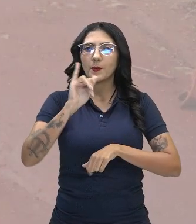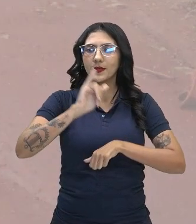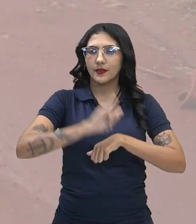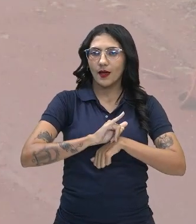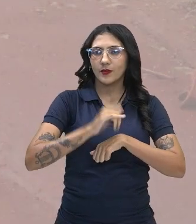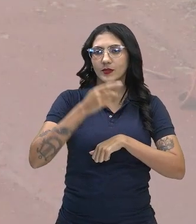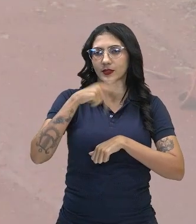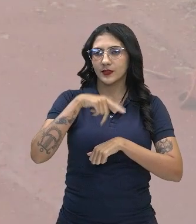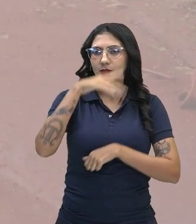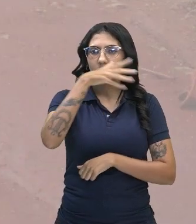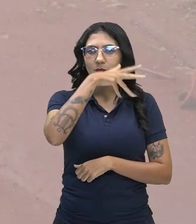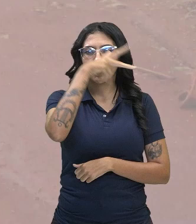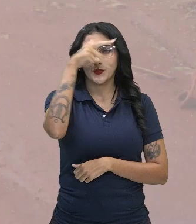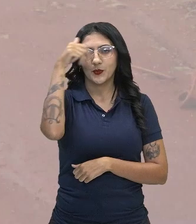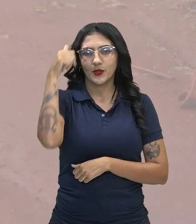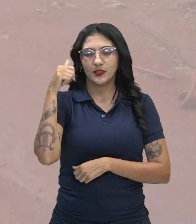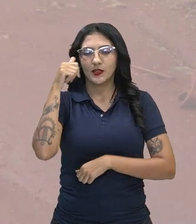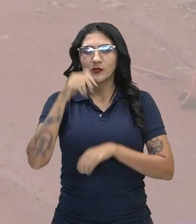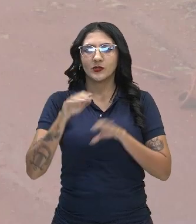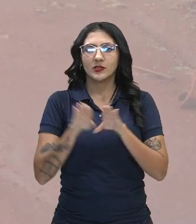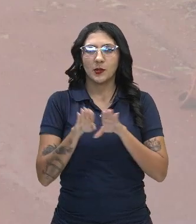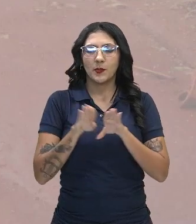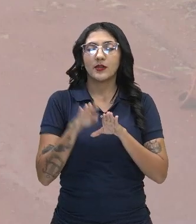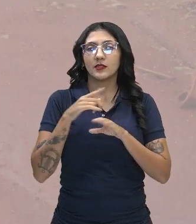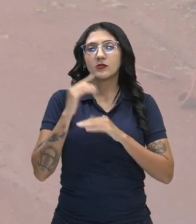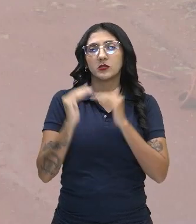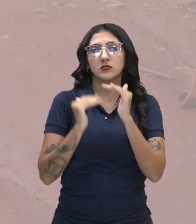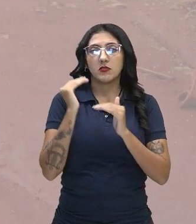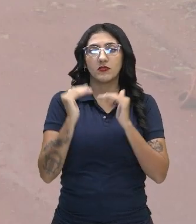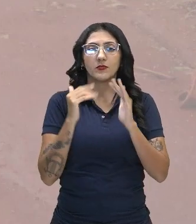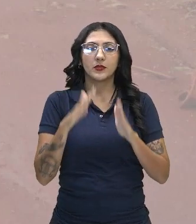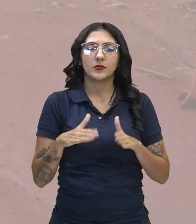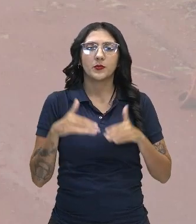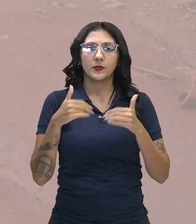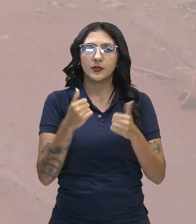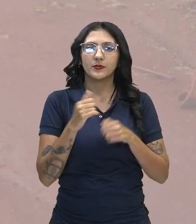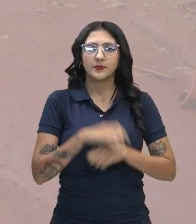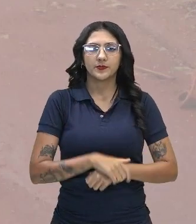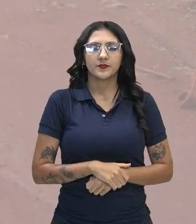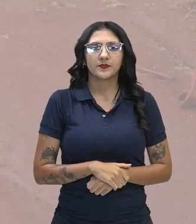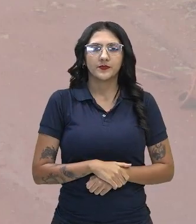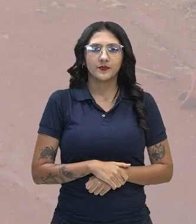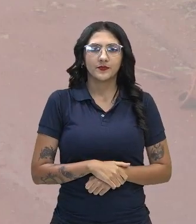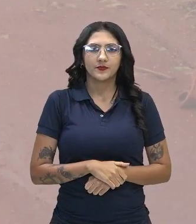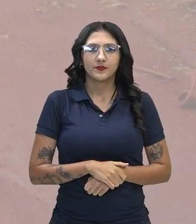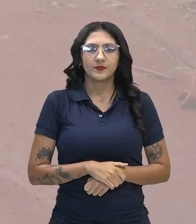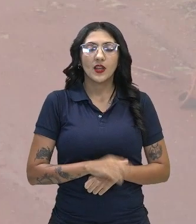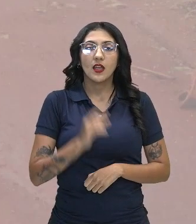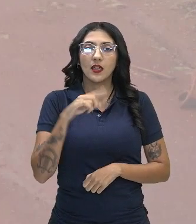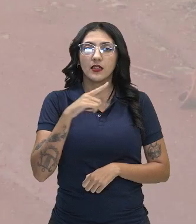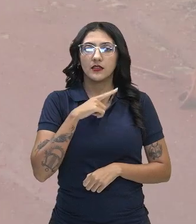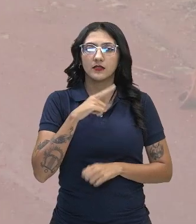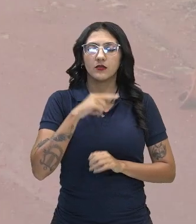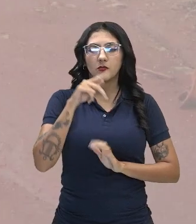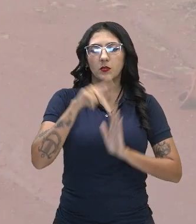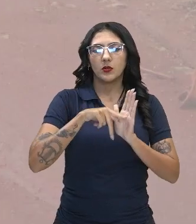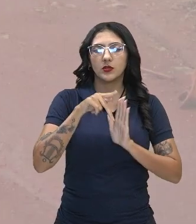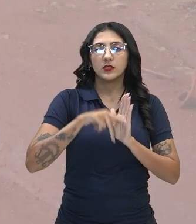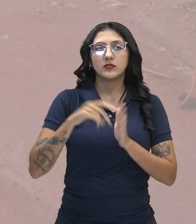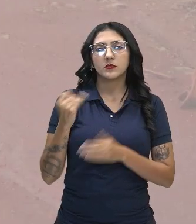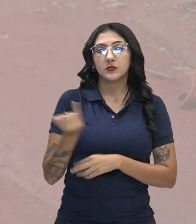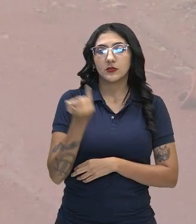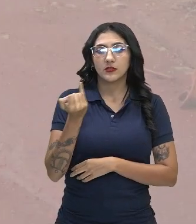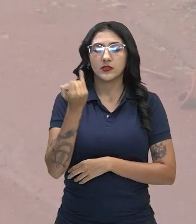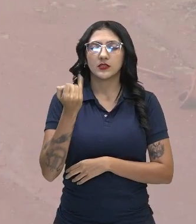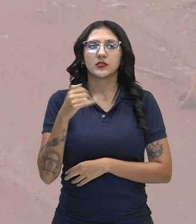Manaus, né, que acaba tendo esse desenvolvimento. Exatamente, foi um projeto extremamente importante, né, para a questão